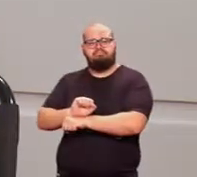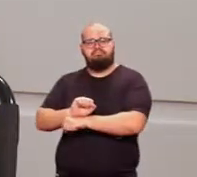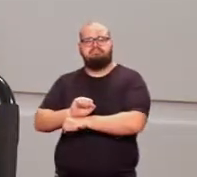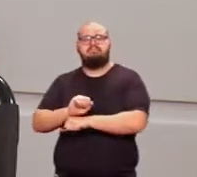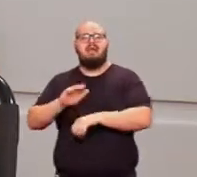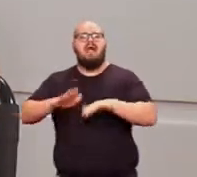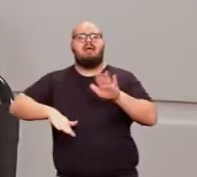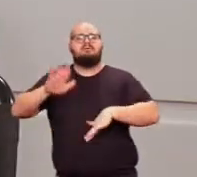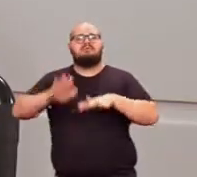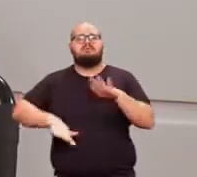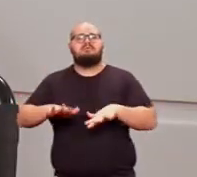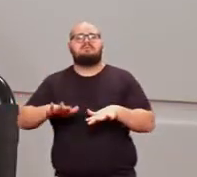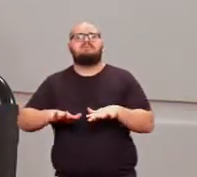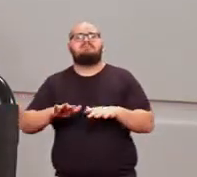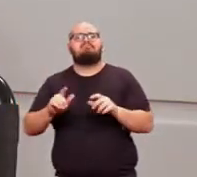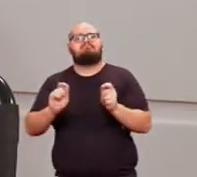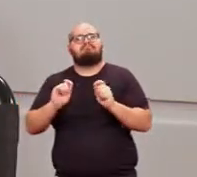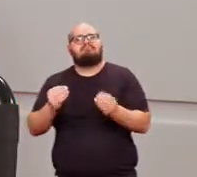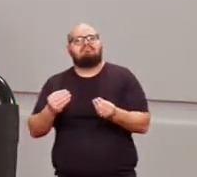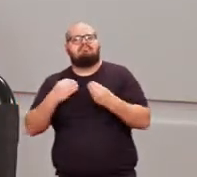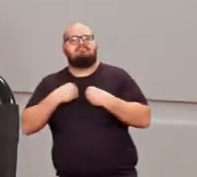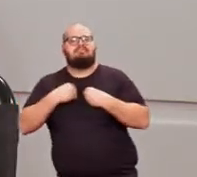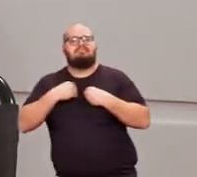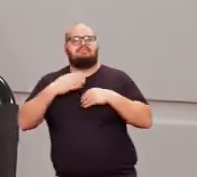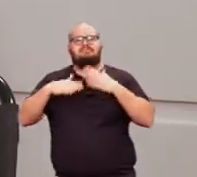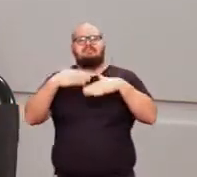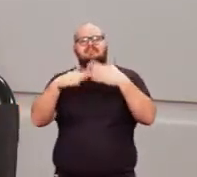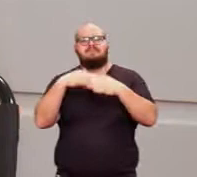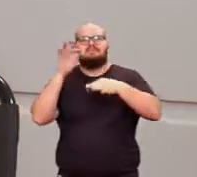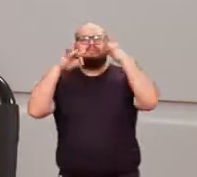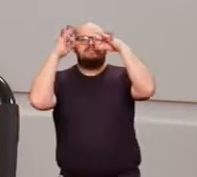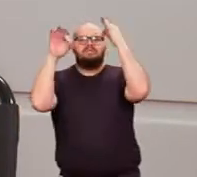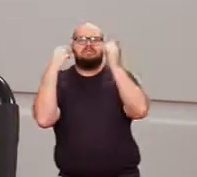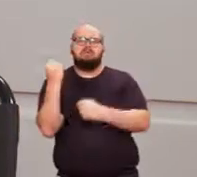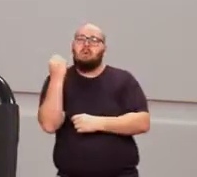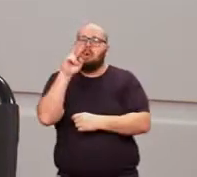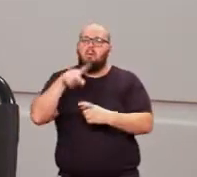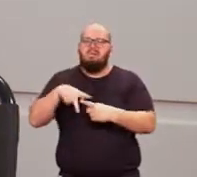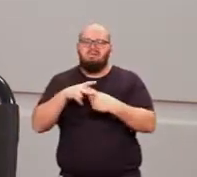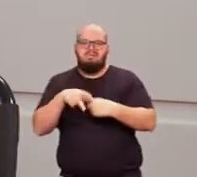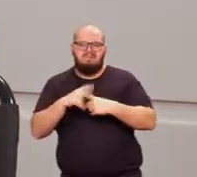músculo. O que muitas vezes nos requer, para procedimentos